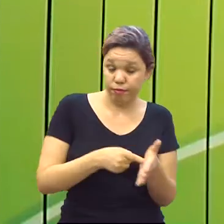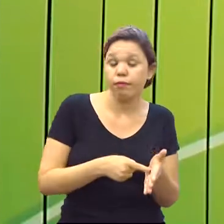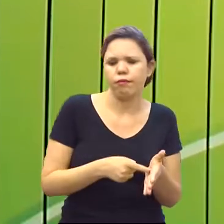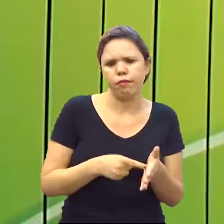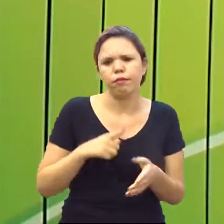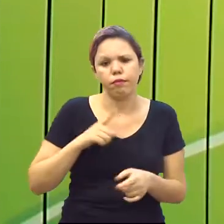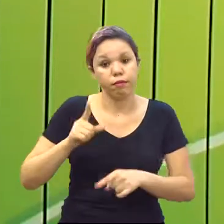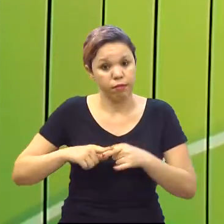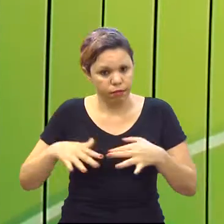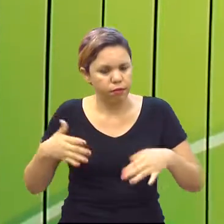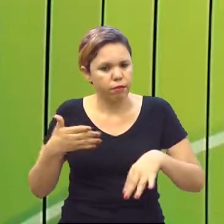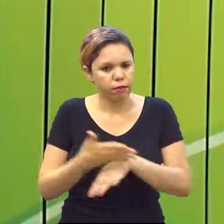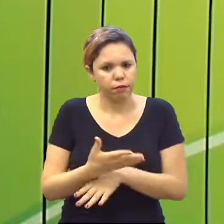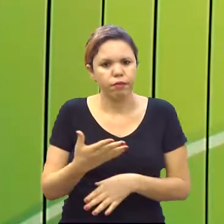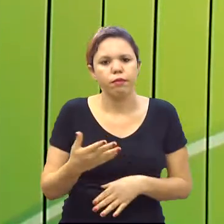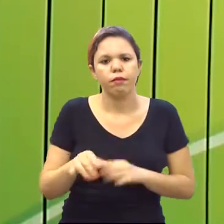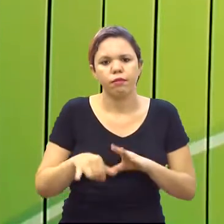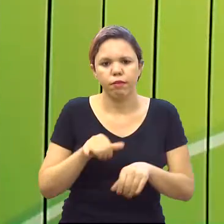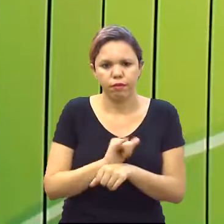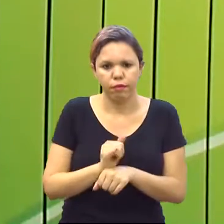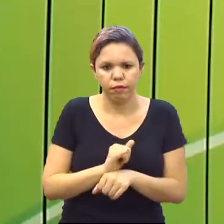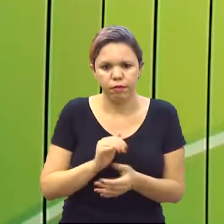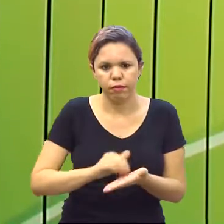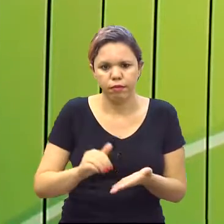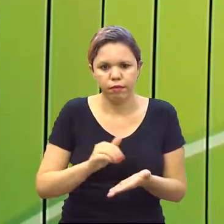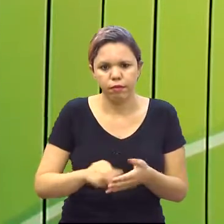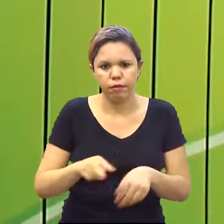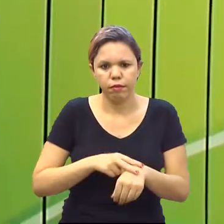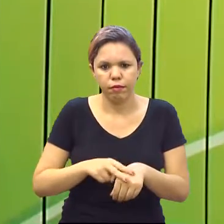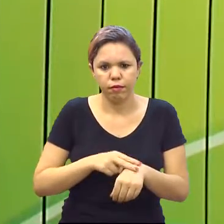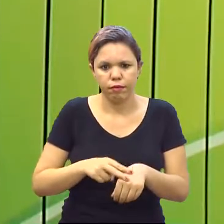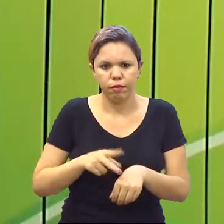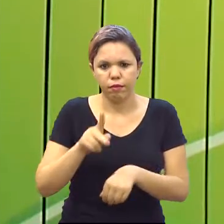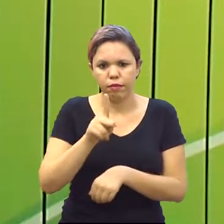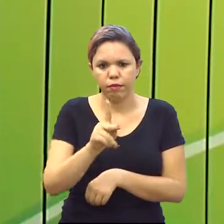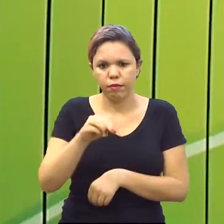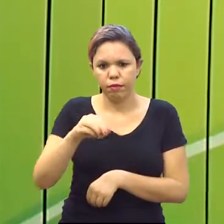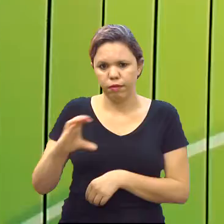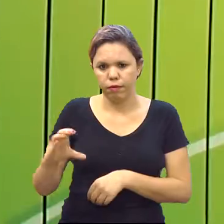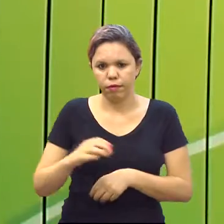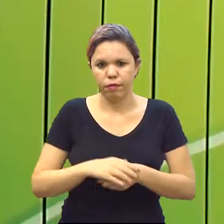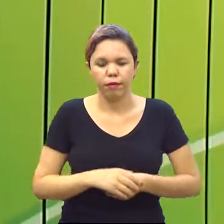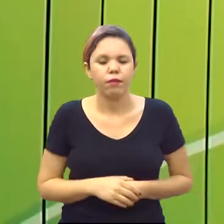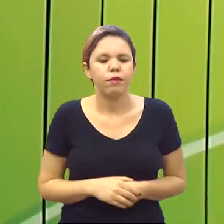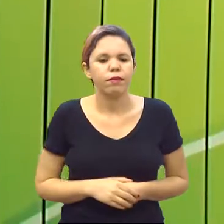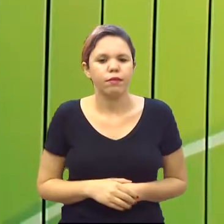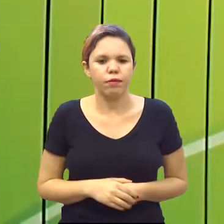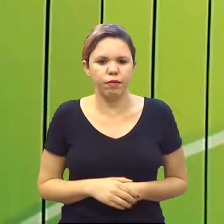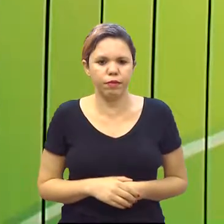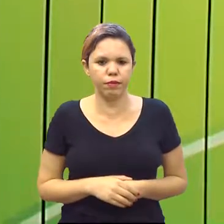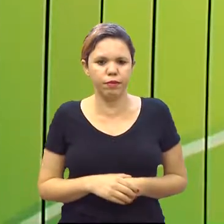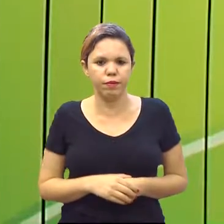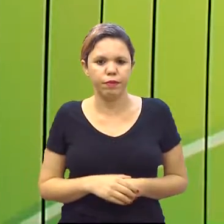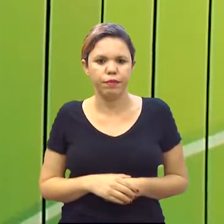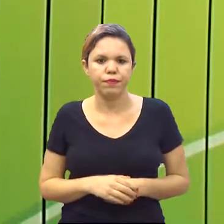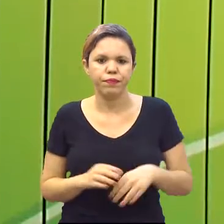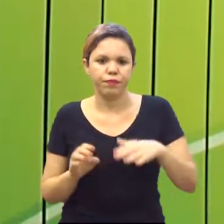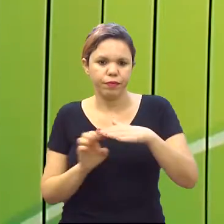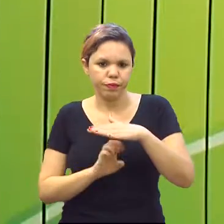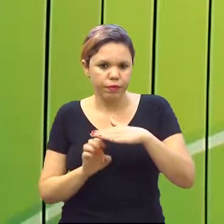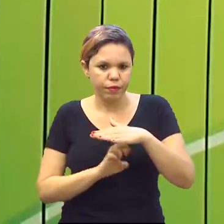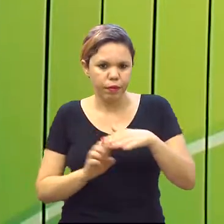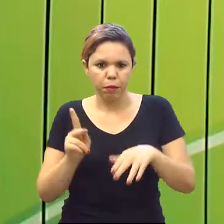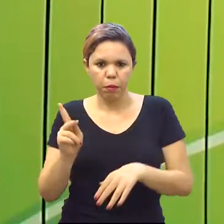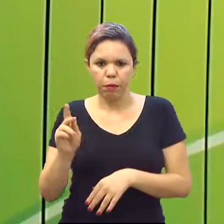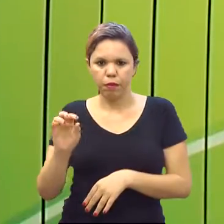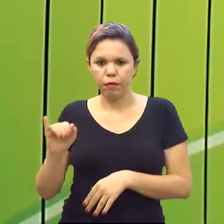denúncia. O material pode ser acessado no canal da Secretaria do Verde PMC. E olha só, o consórcio